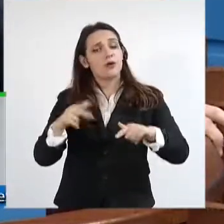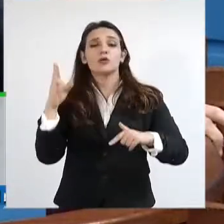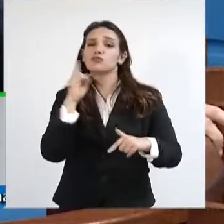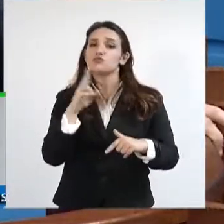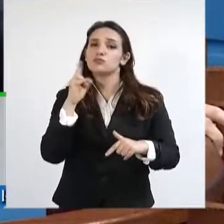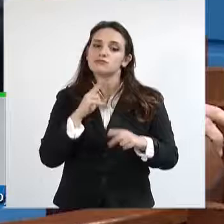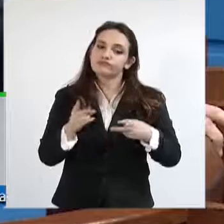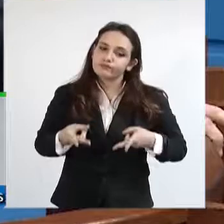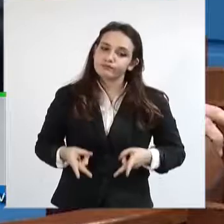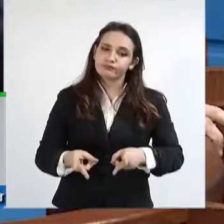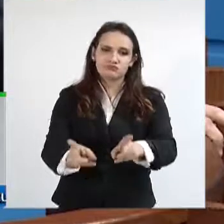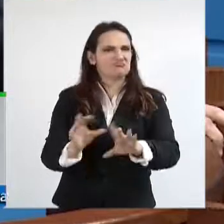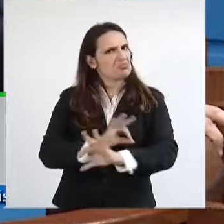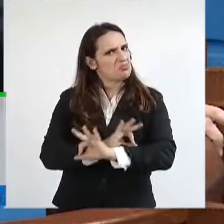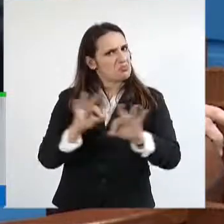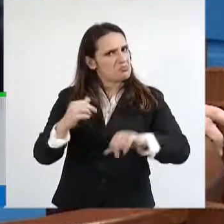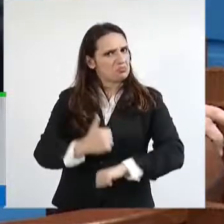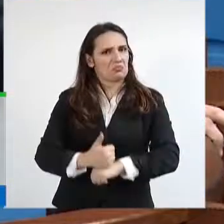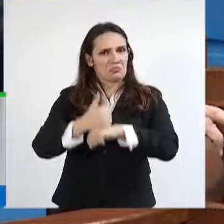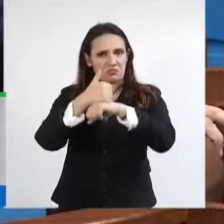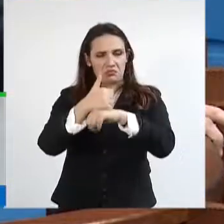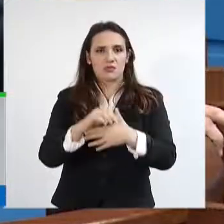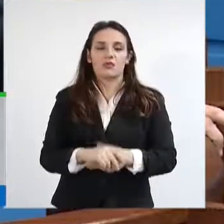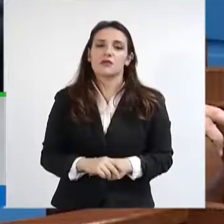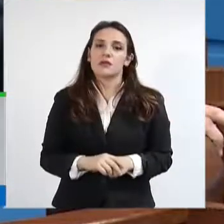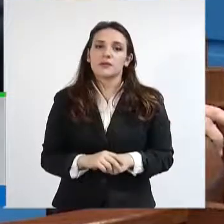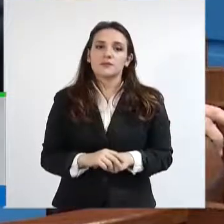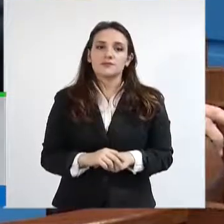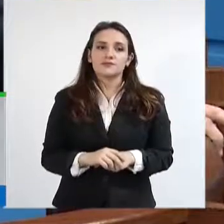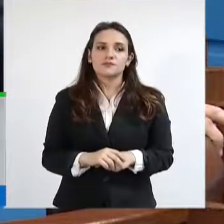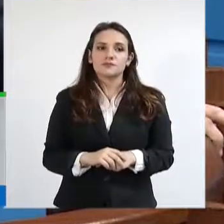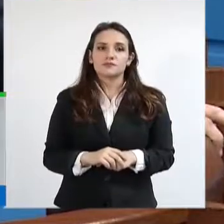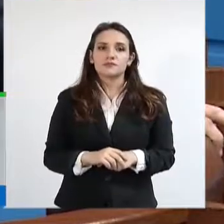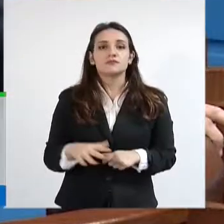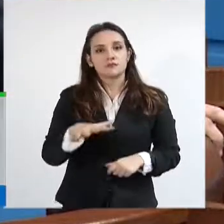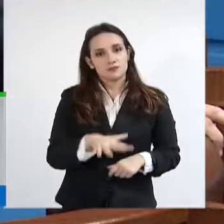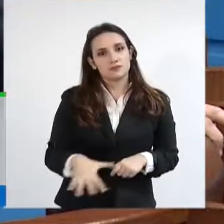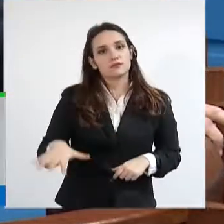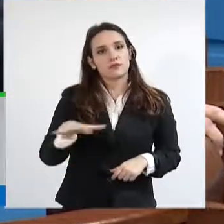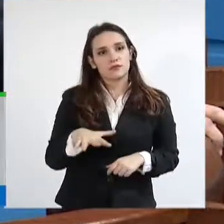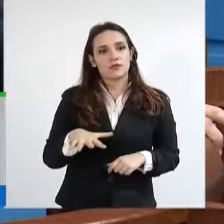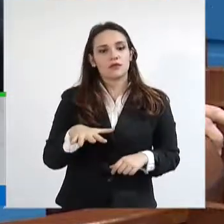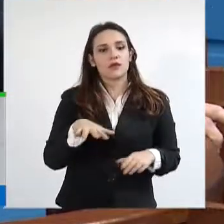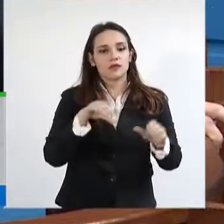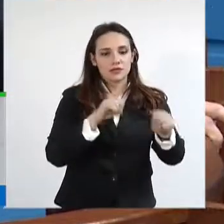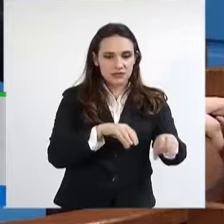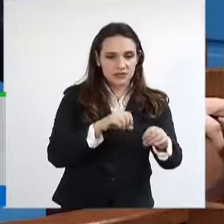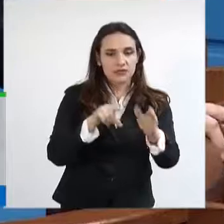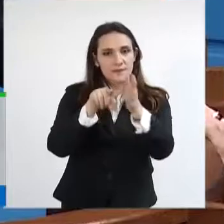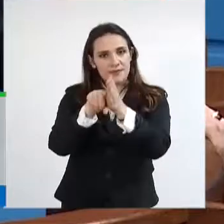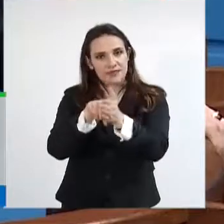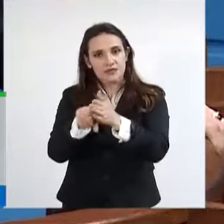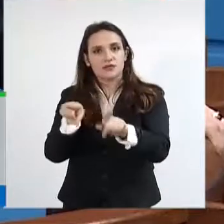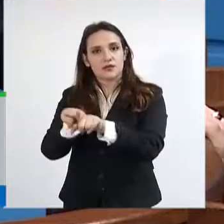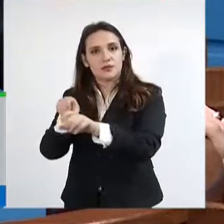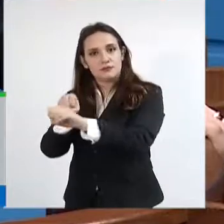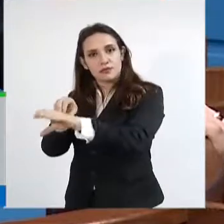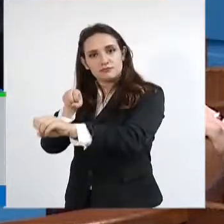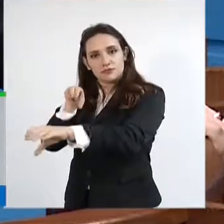trabalho de excelência na área do ensino, da pesquisa e da extensão.